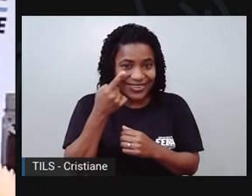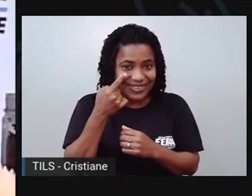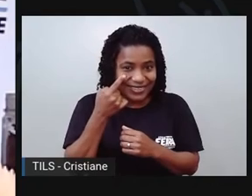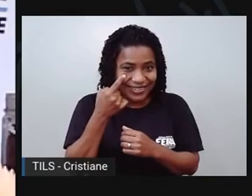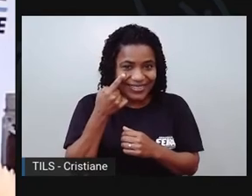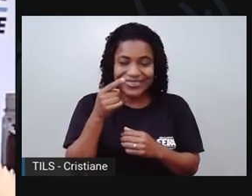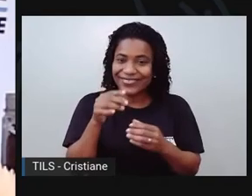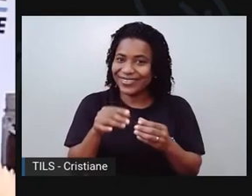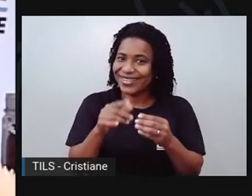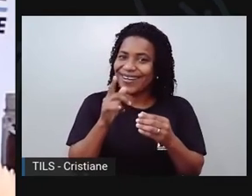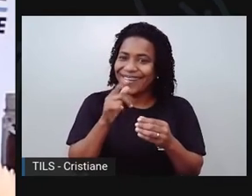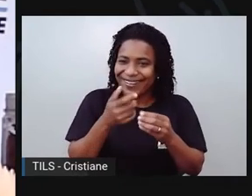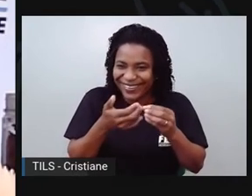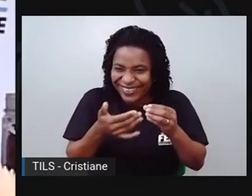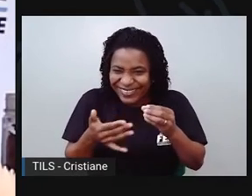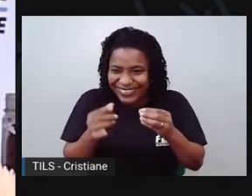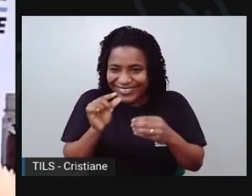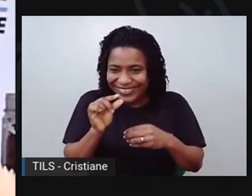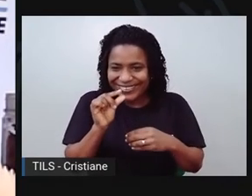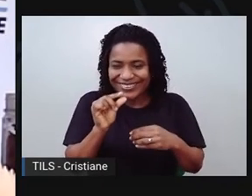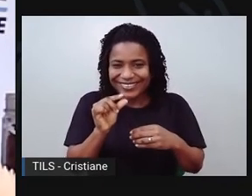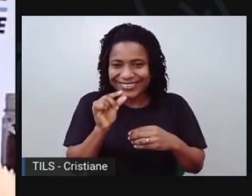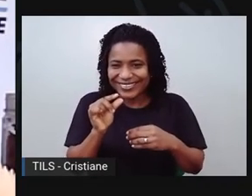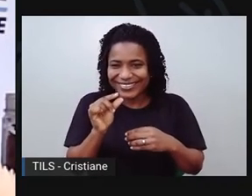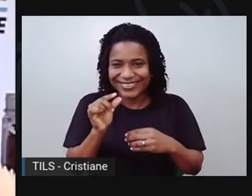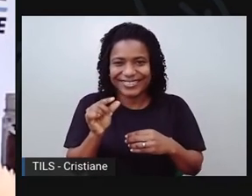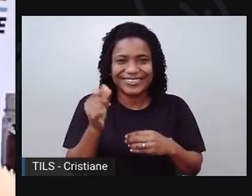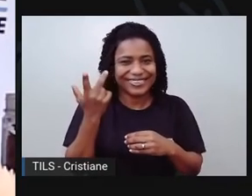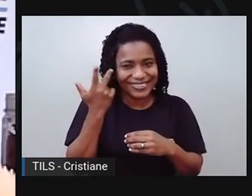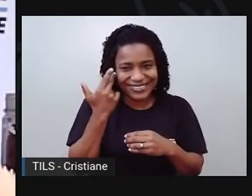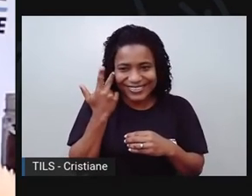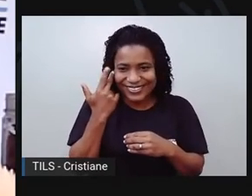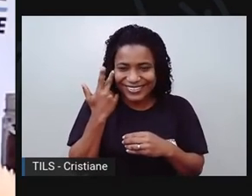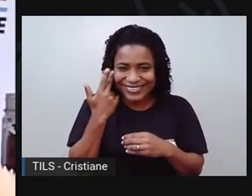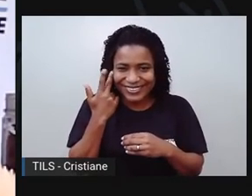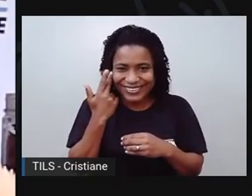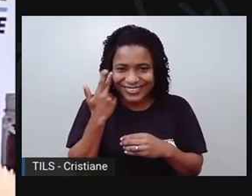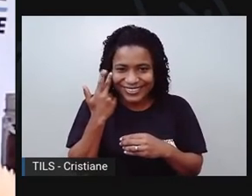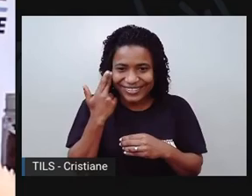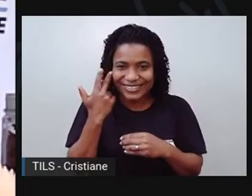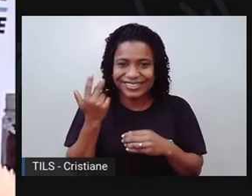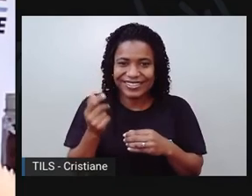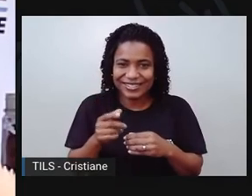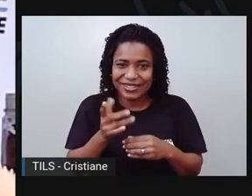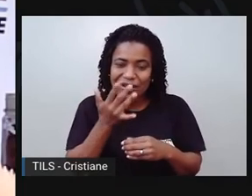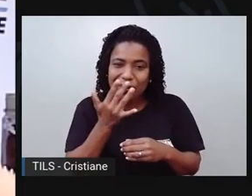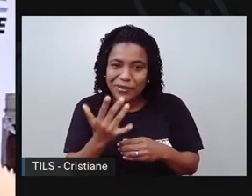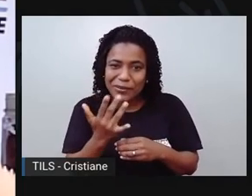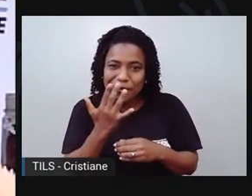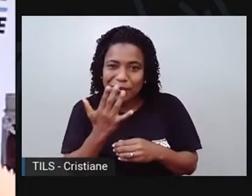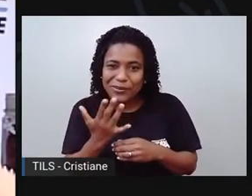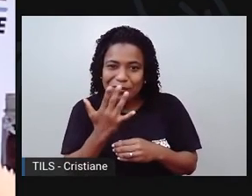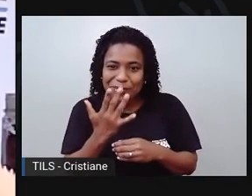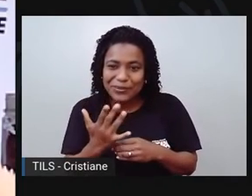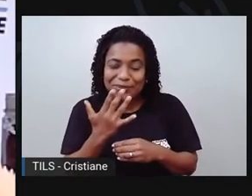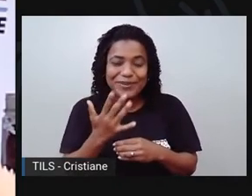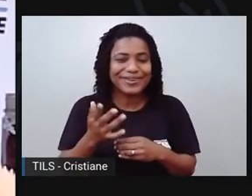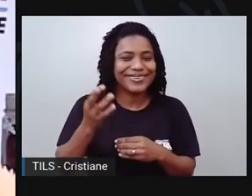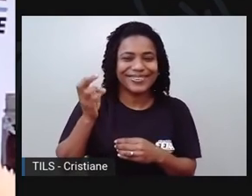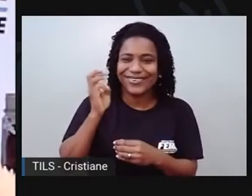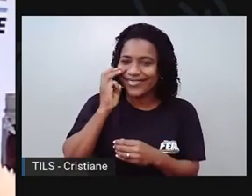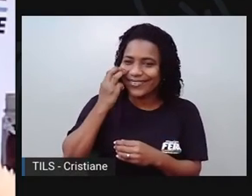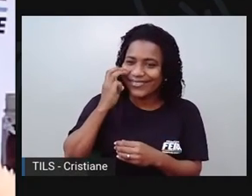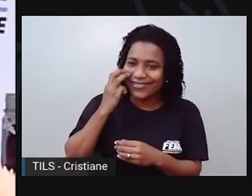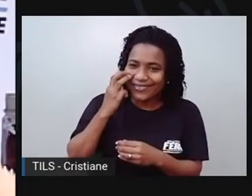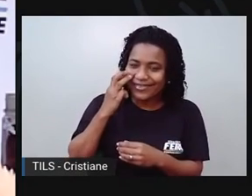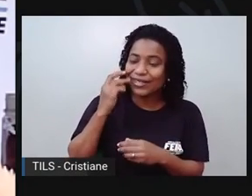Ops! Derramou um pouquinho. Não faz mal, né? A gente está tentando mostrar para vocês que a cor da água muda.